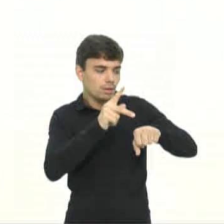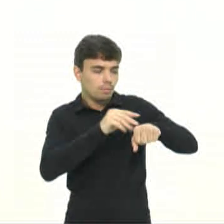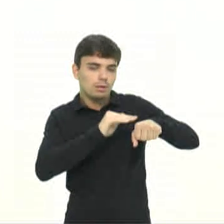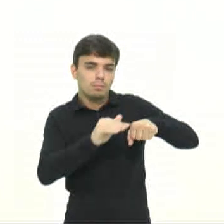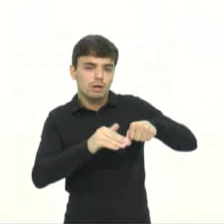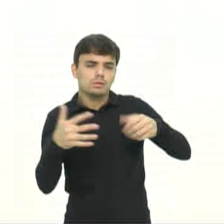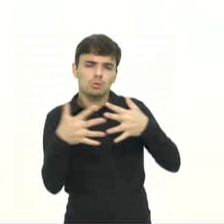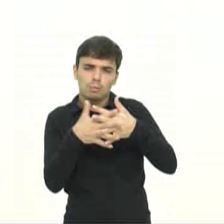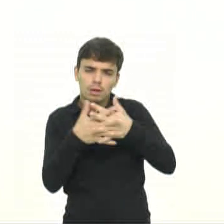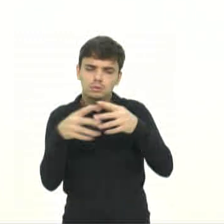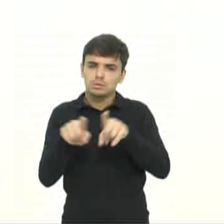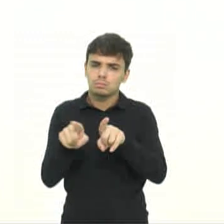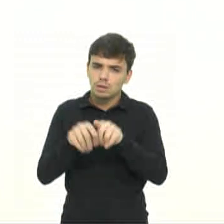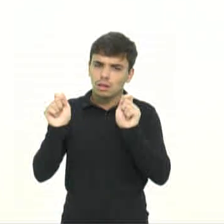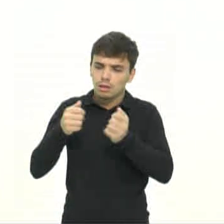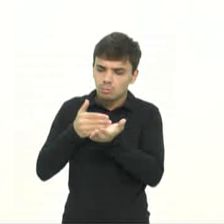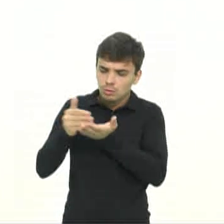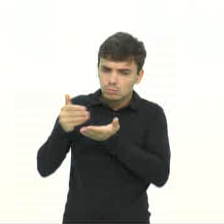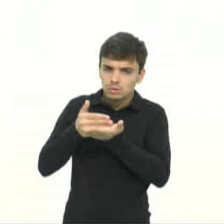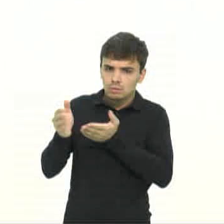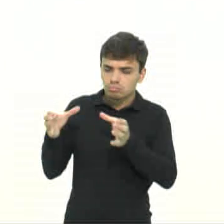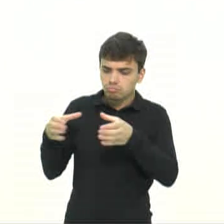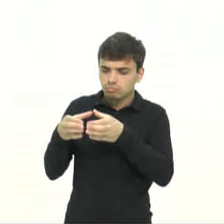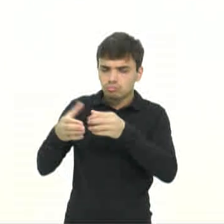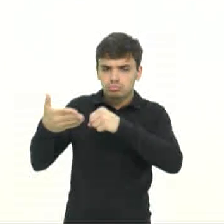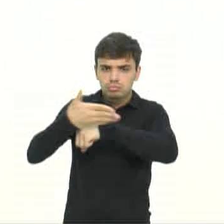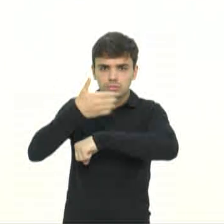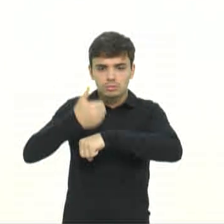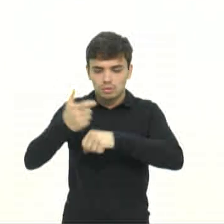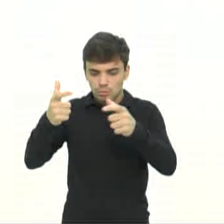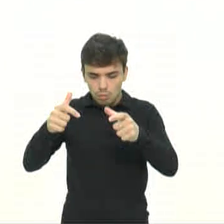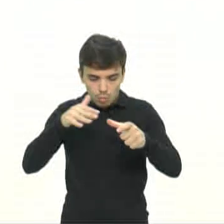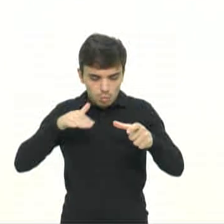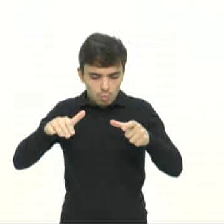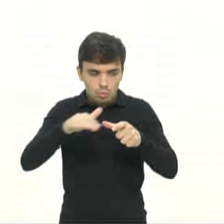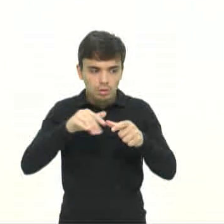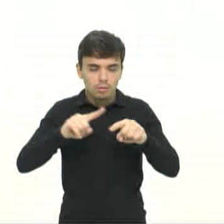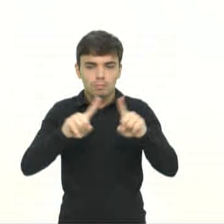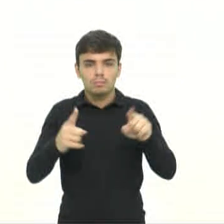mais complexas puderam iniciar a colonização do território. Em